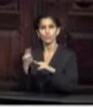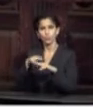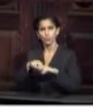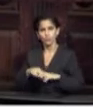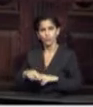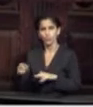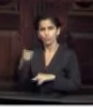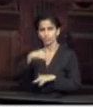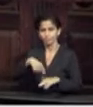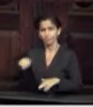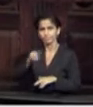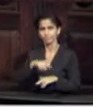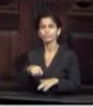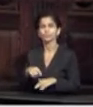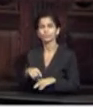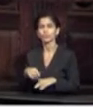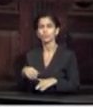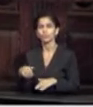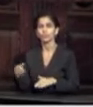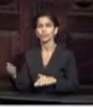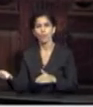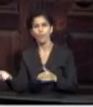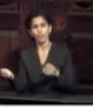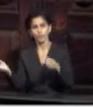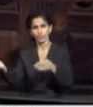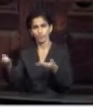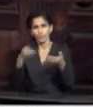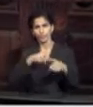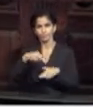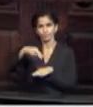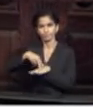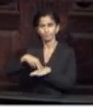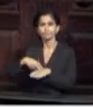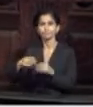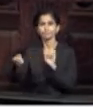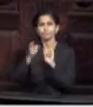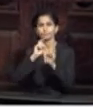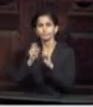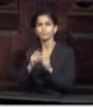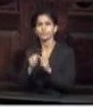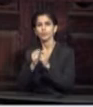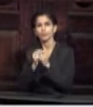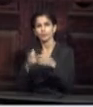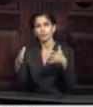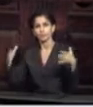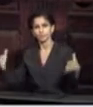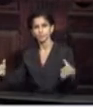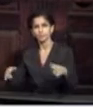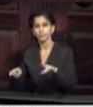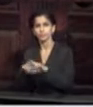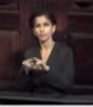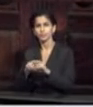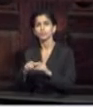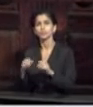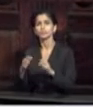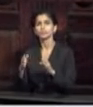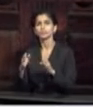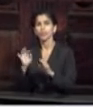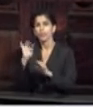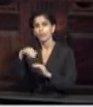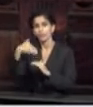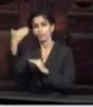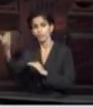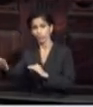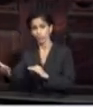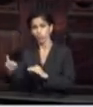nós temos que, sim, trazer para o debate amplo e, acima de tudo, que se possa ouvir as vozes das ruas.